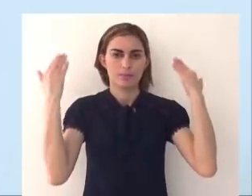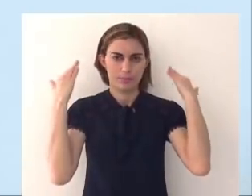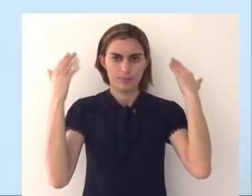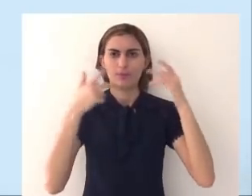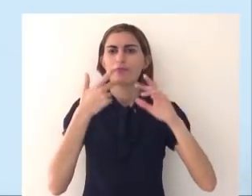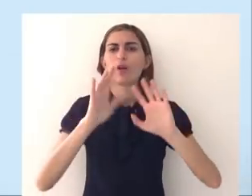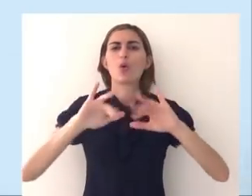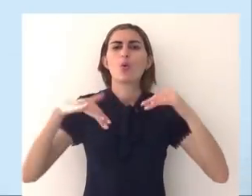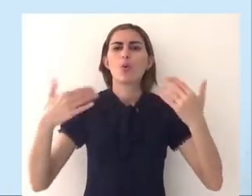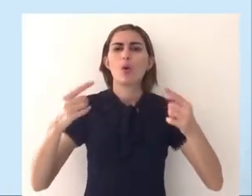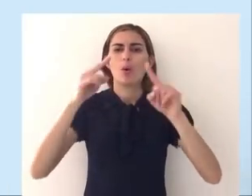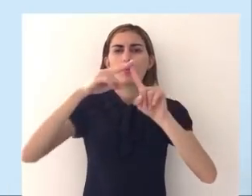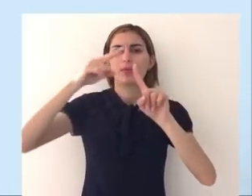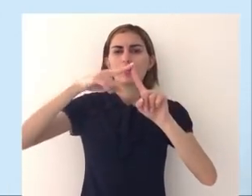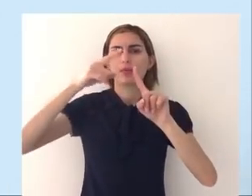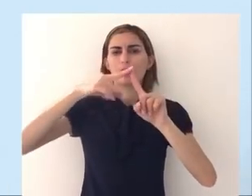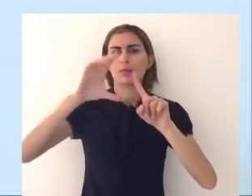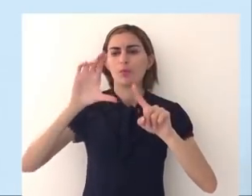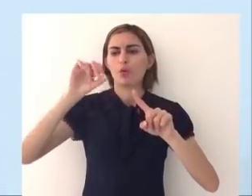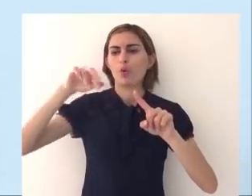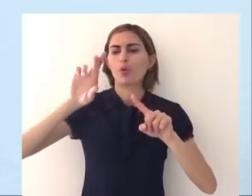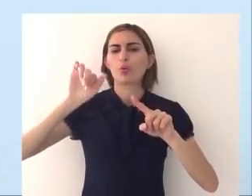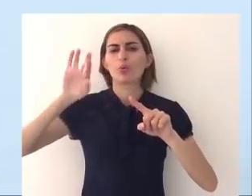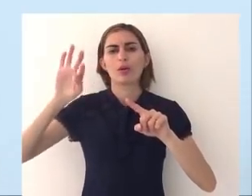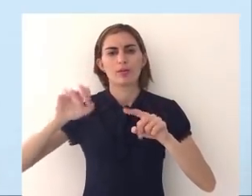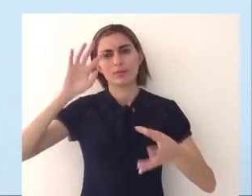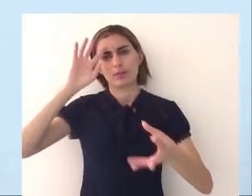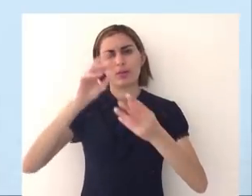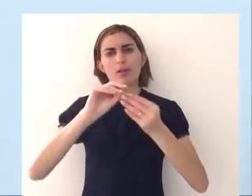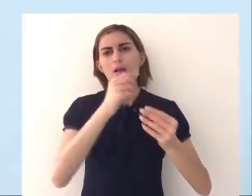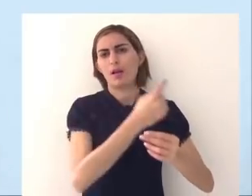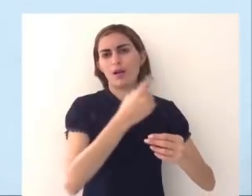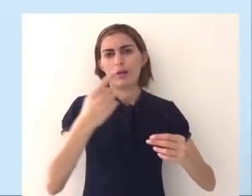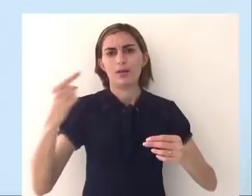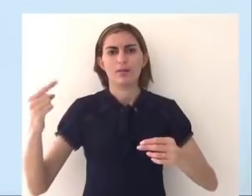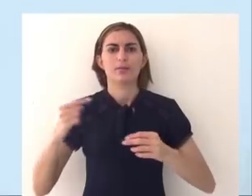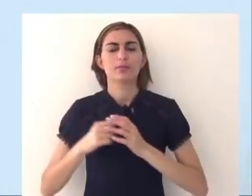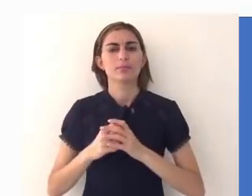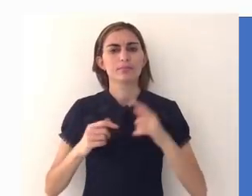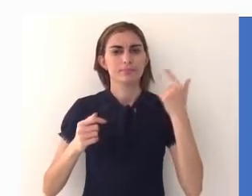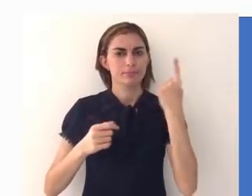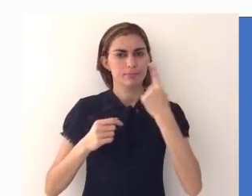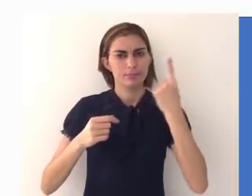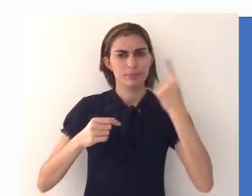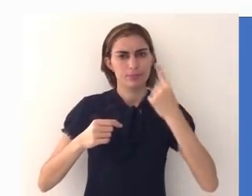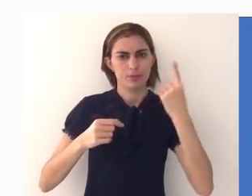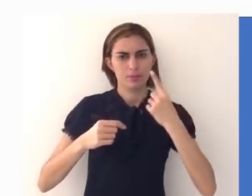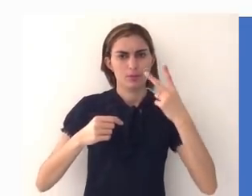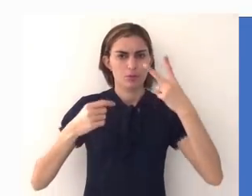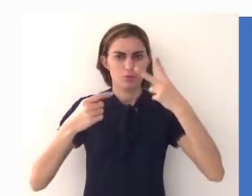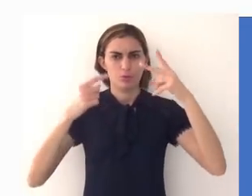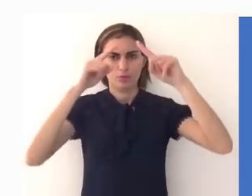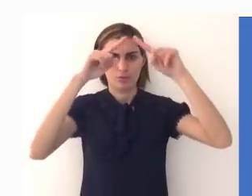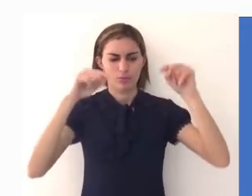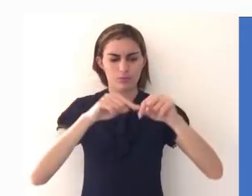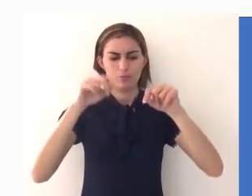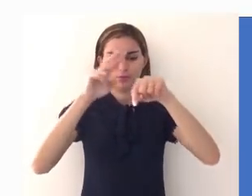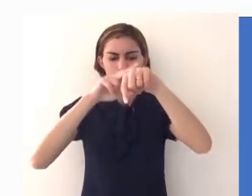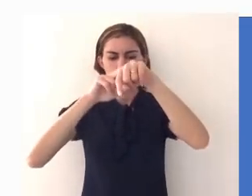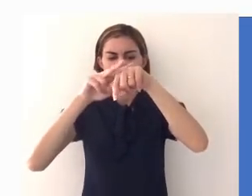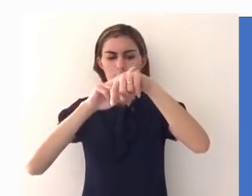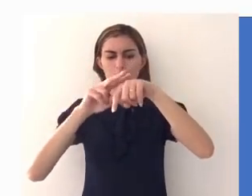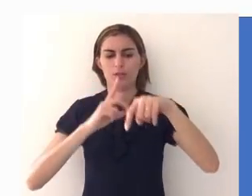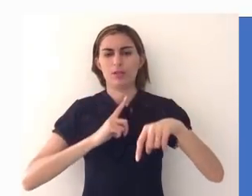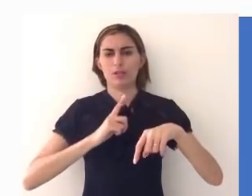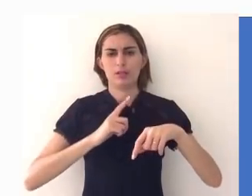aí e dizer qual é o tipo de congruência que a gente conclui para cada um desses casos. Nesse primeiro caso desses dois triângulos verdes, a